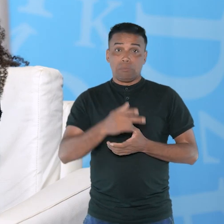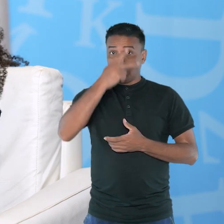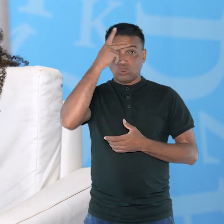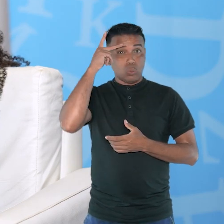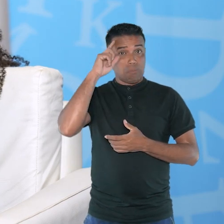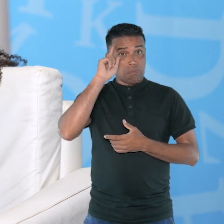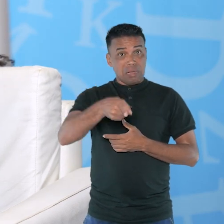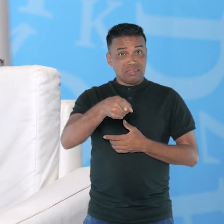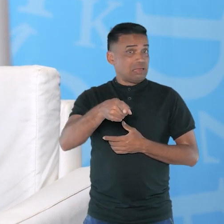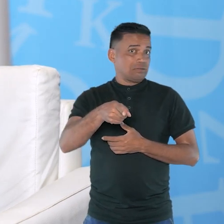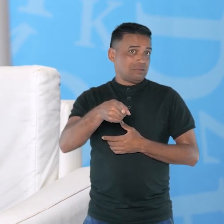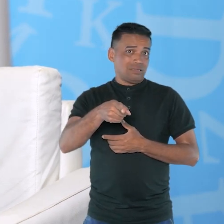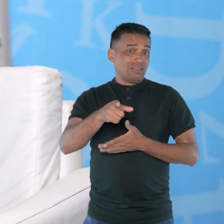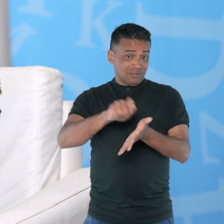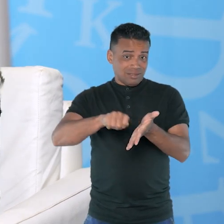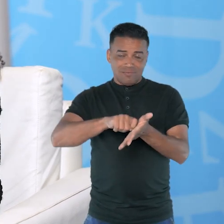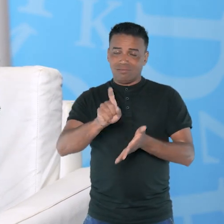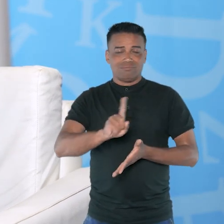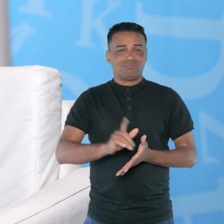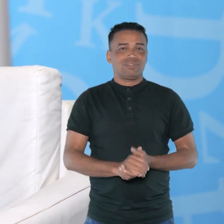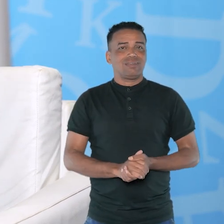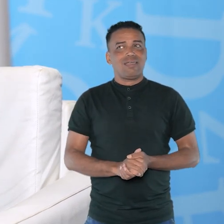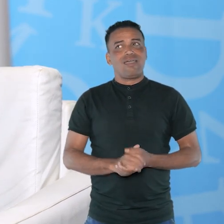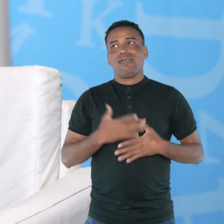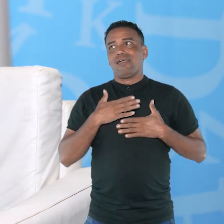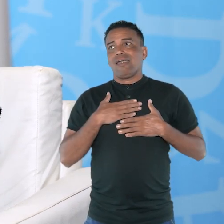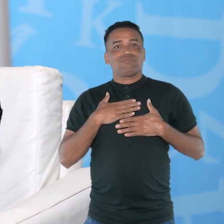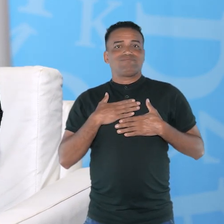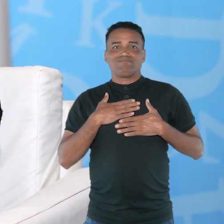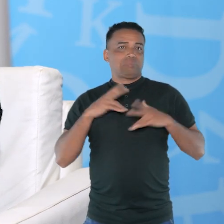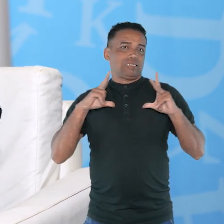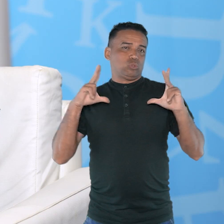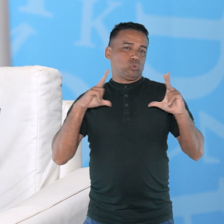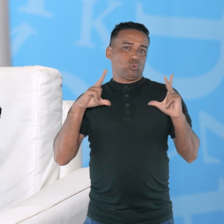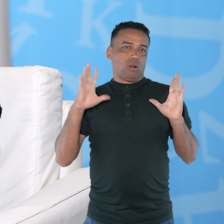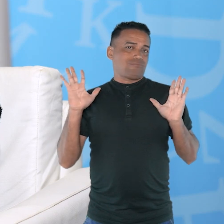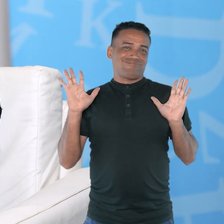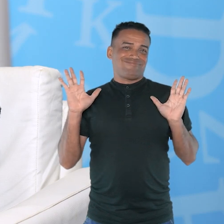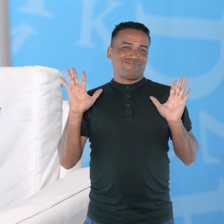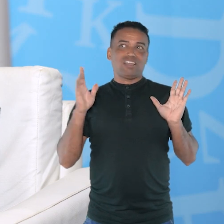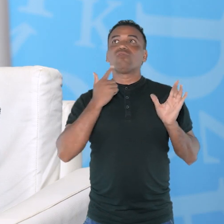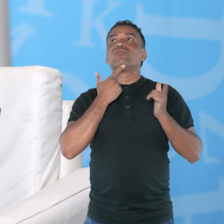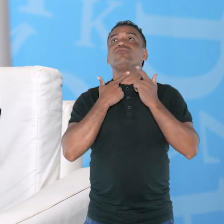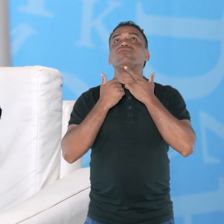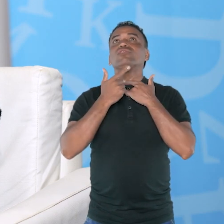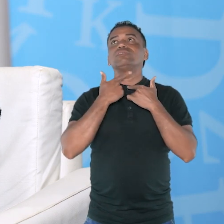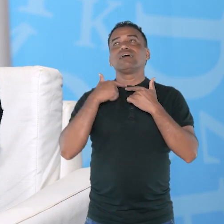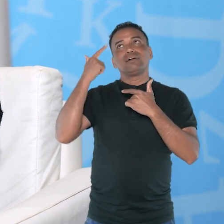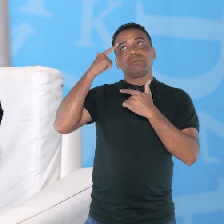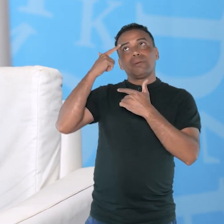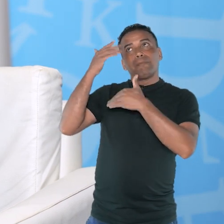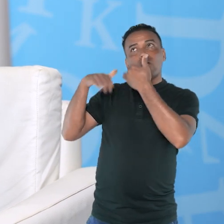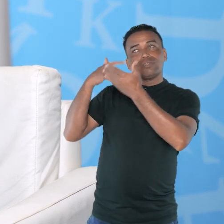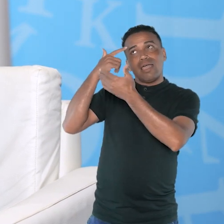você escrever. Ninguém está falando, é uma coisa muito da pessoa mesmo, né? Muito íntima, um processo de pensamento, de